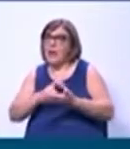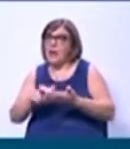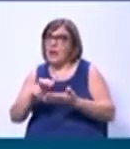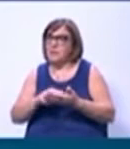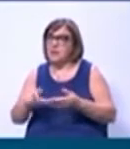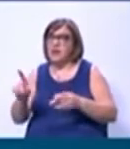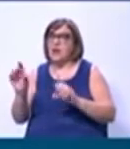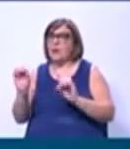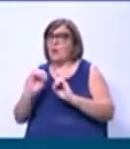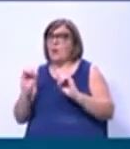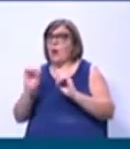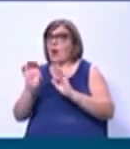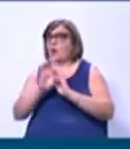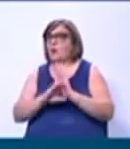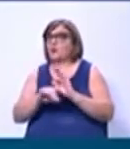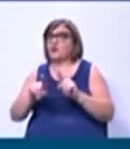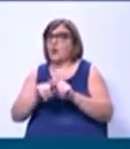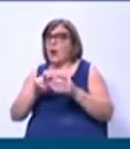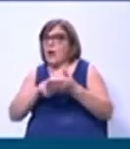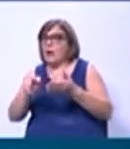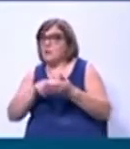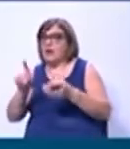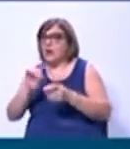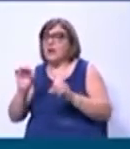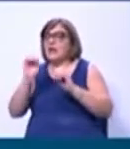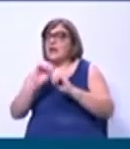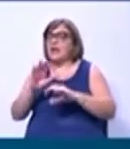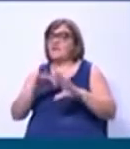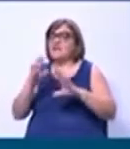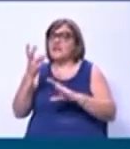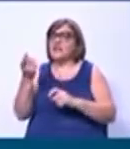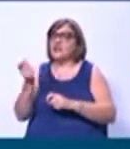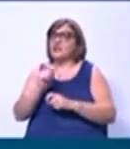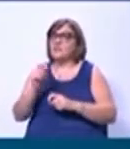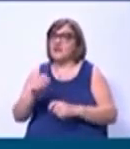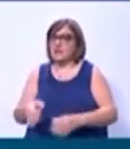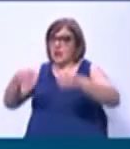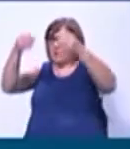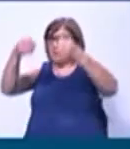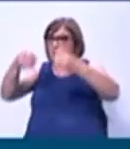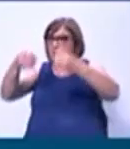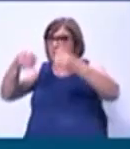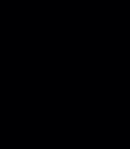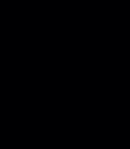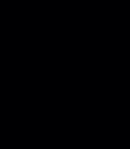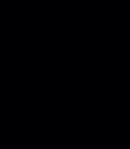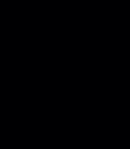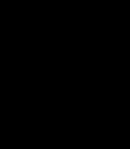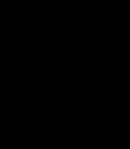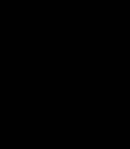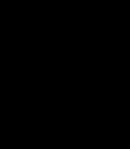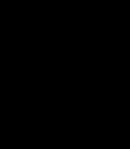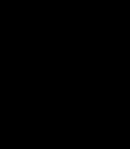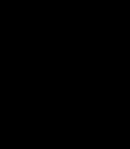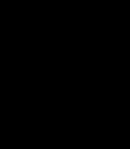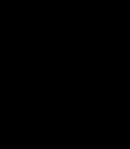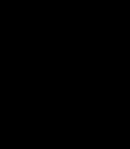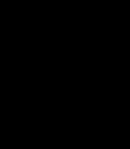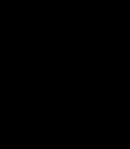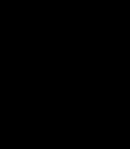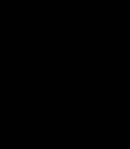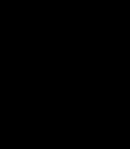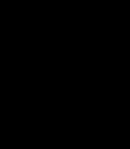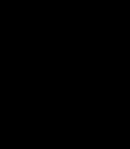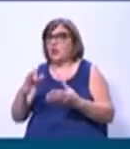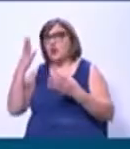muito menos quando eles não têm condições para o fazer. Ninguém vai pôr um bebê de 3 meses de pé. aguenta-te. E exiges, exigir aquele caminho.